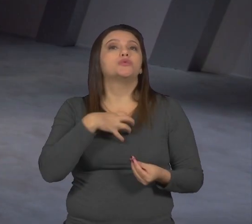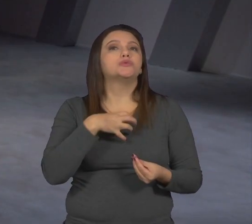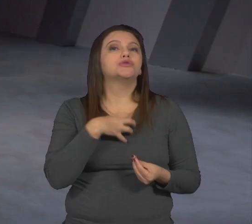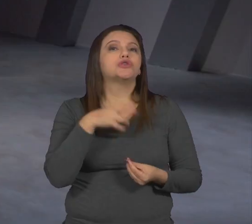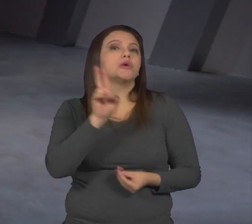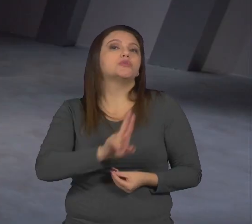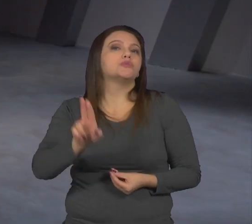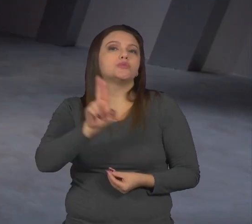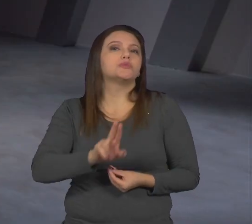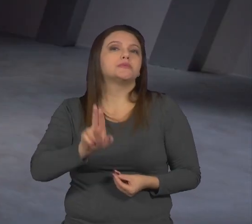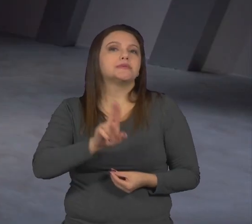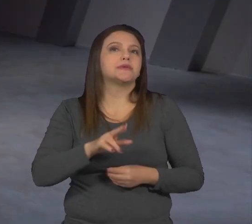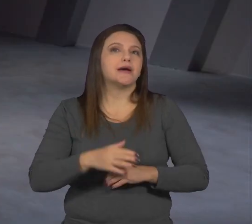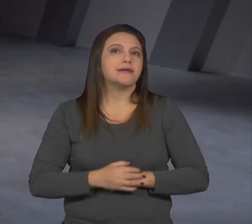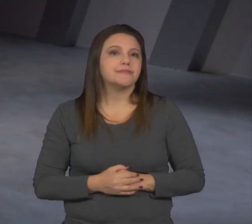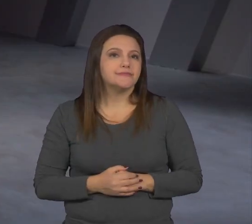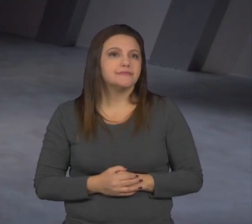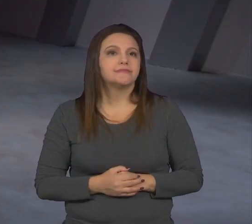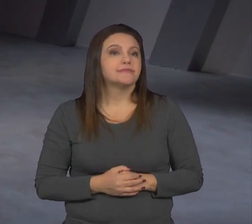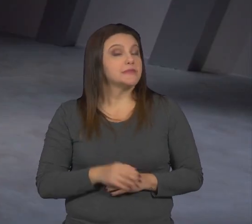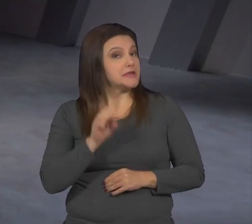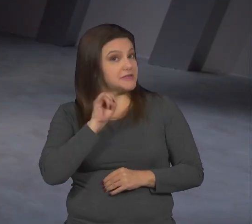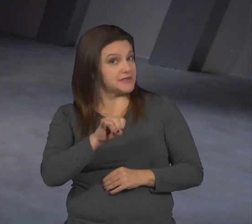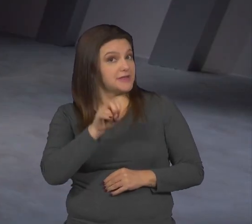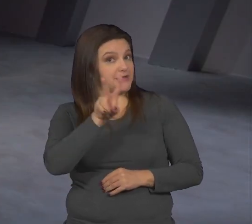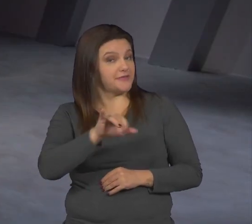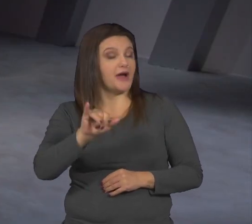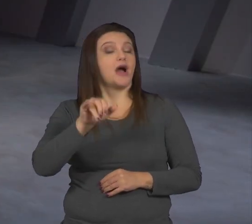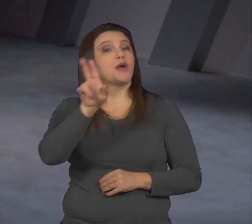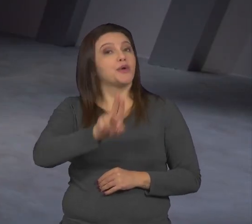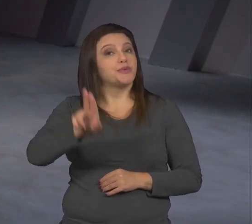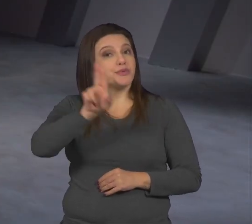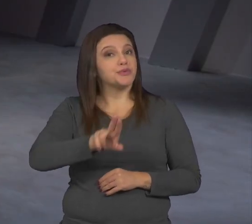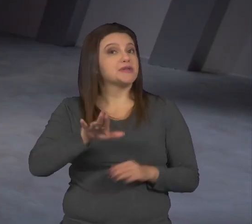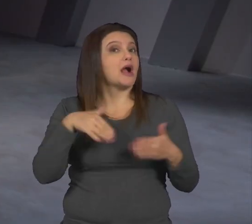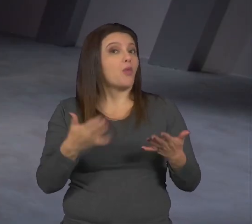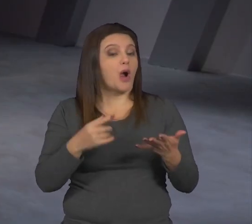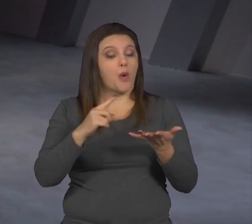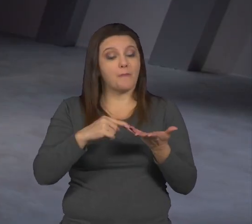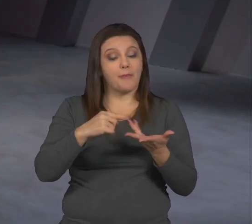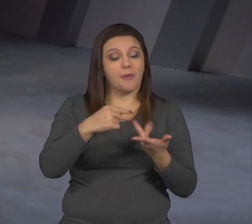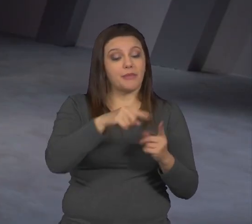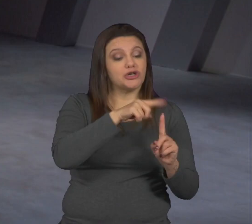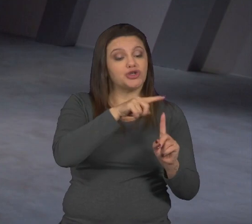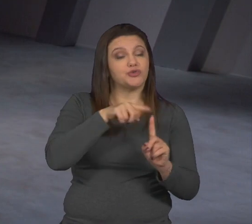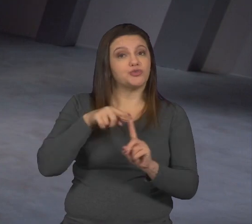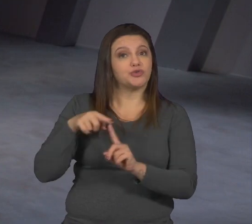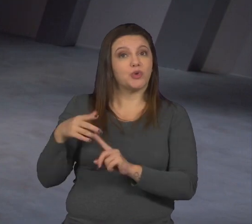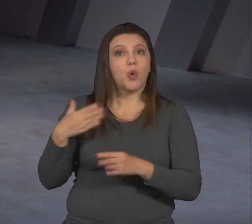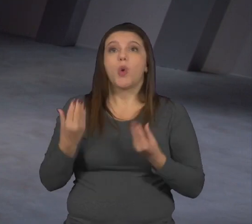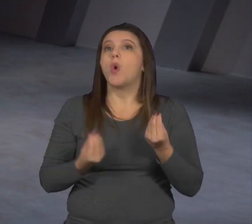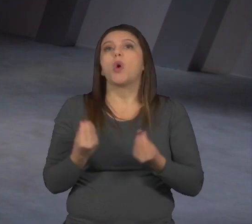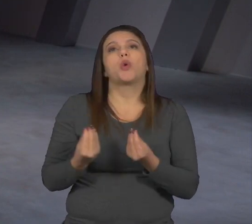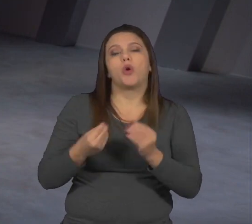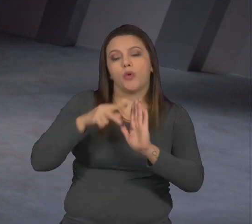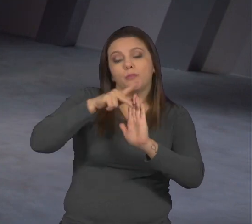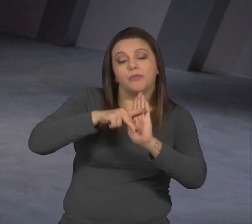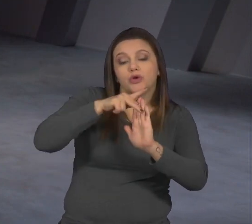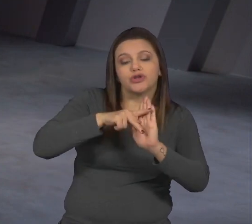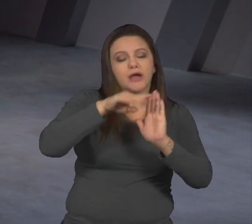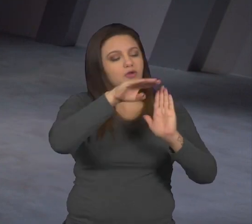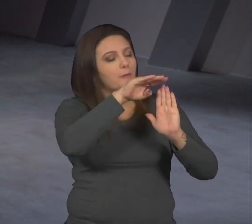como está o cronograma, e até mesmo se eu vou usar alguma dessas abordagens. como está o cronograma do projeto,